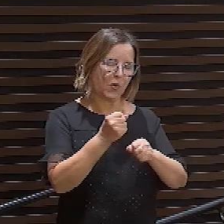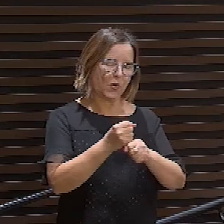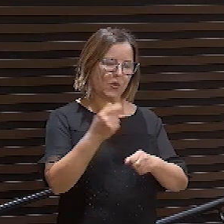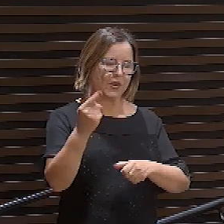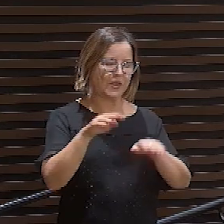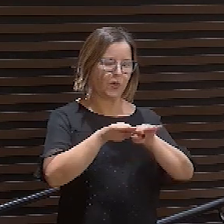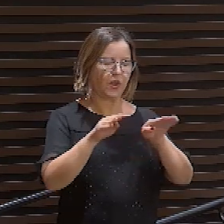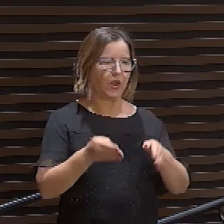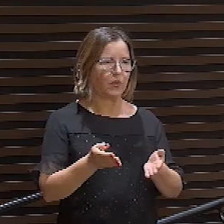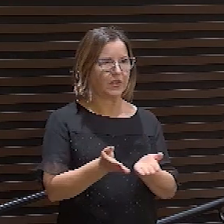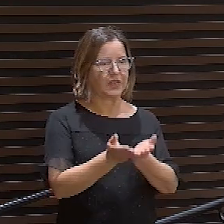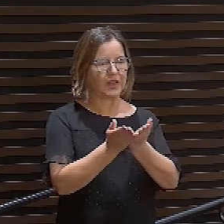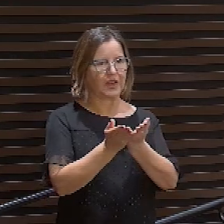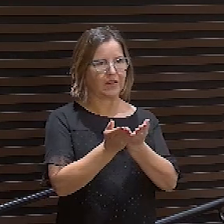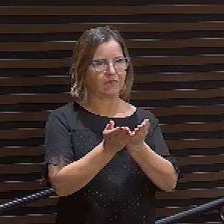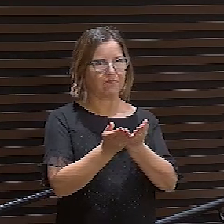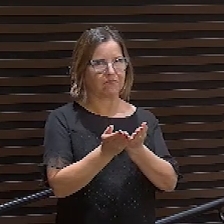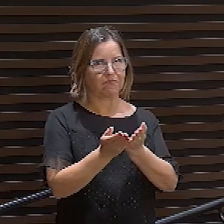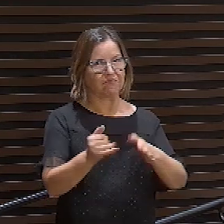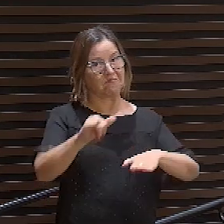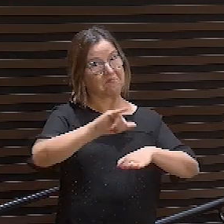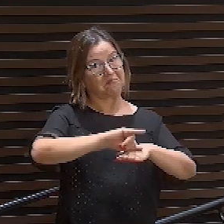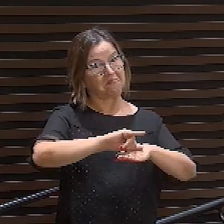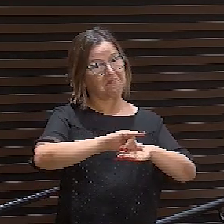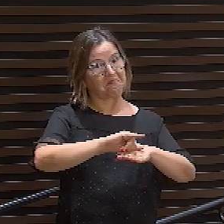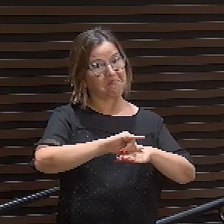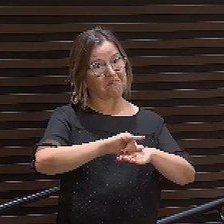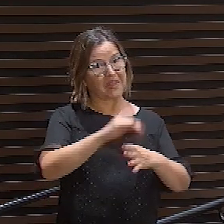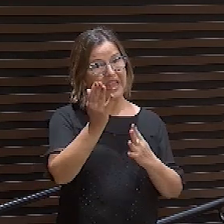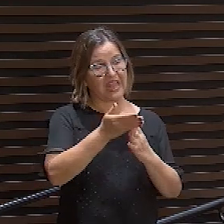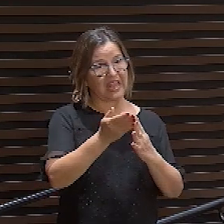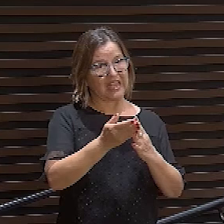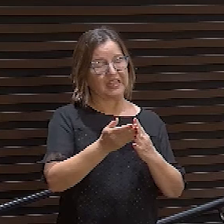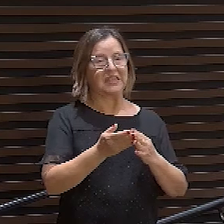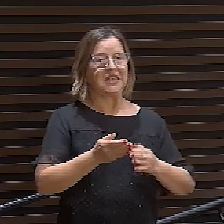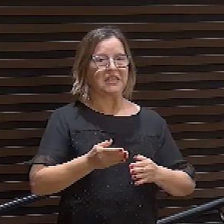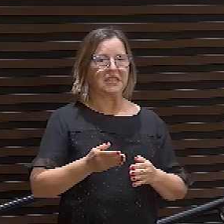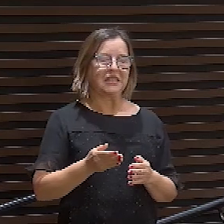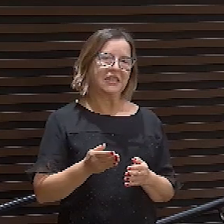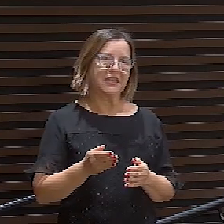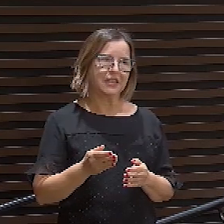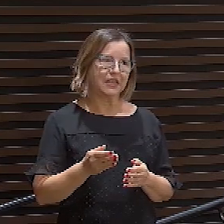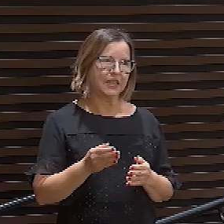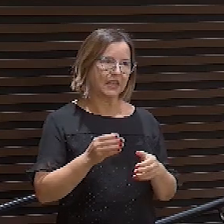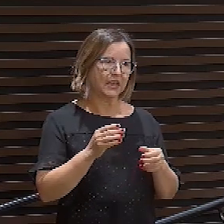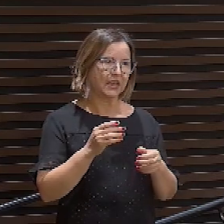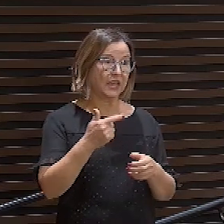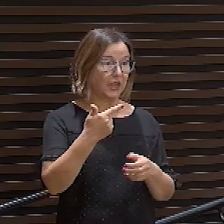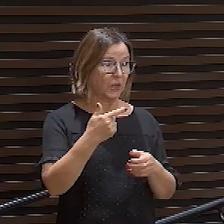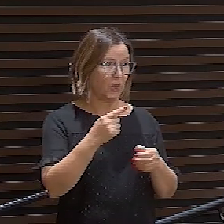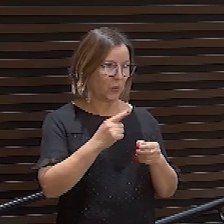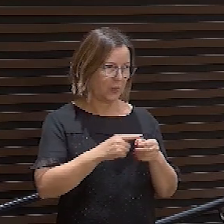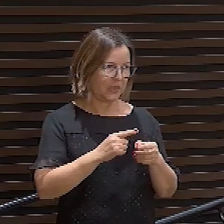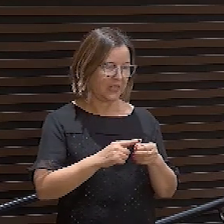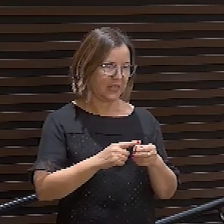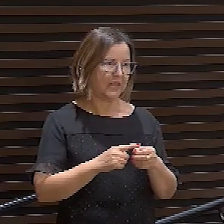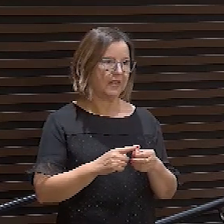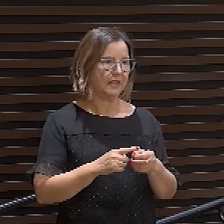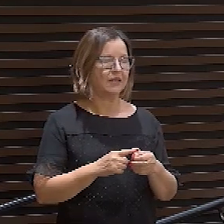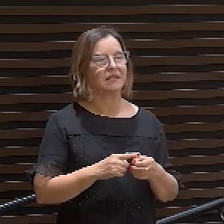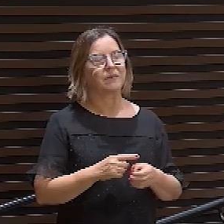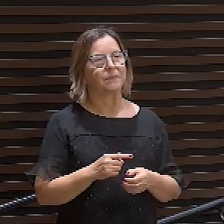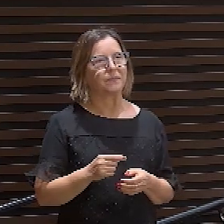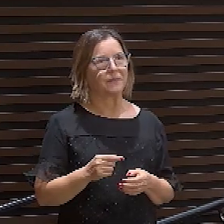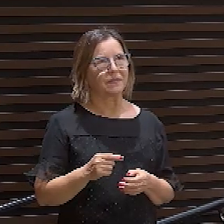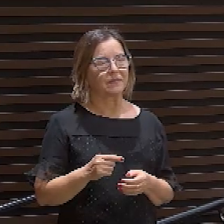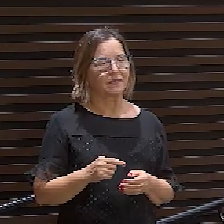no meio, entre Betel e Ai. Abraão posiciona a